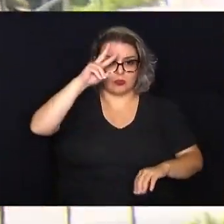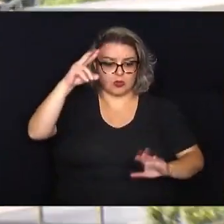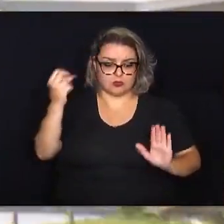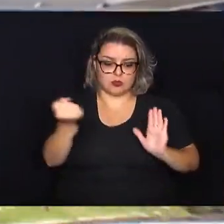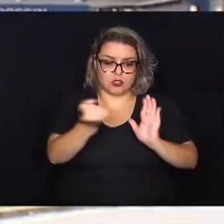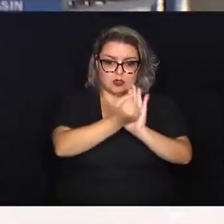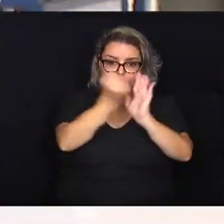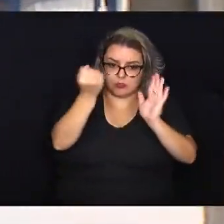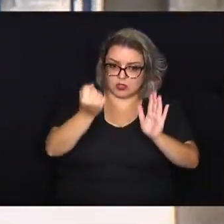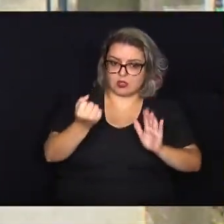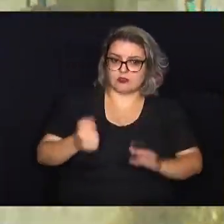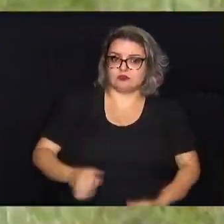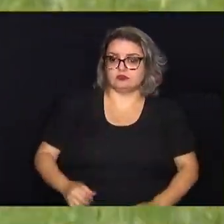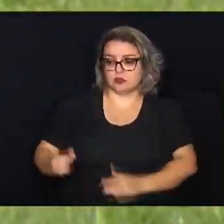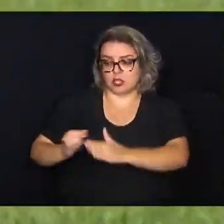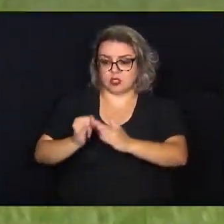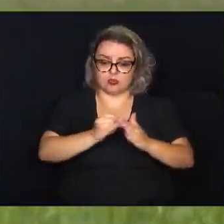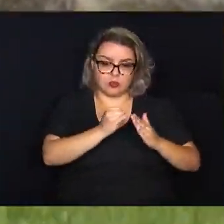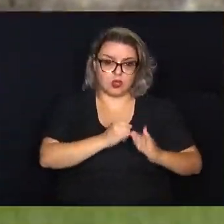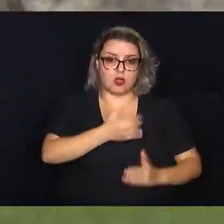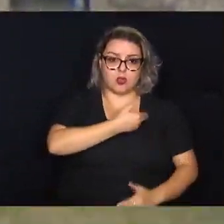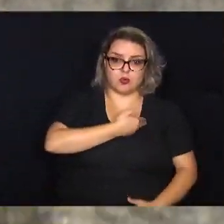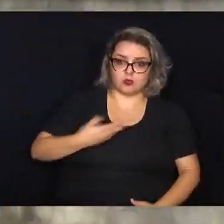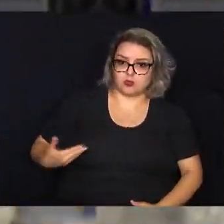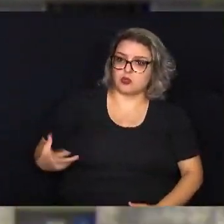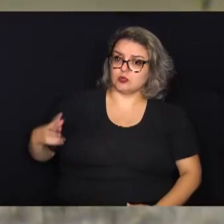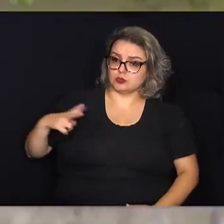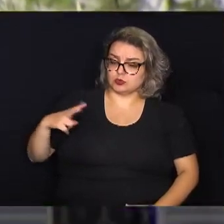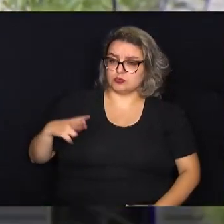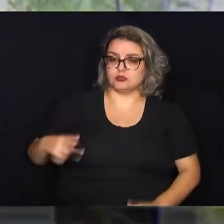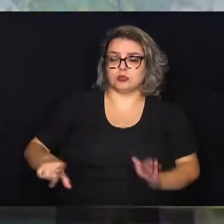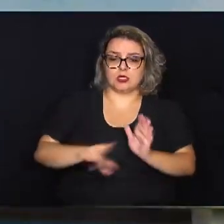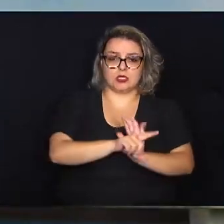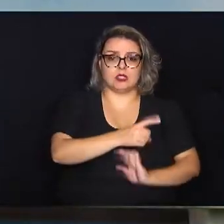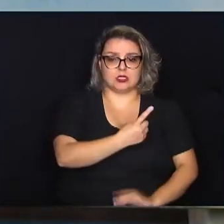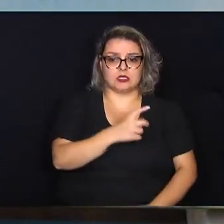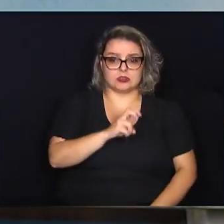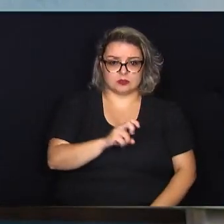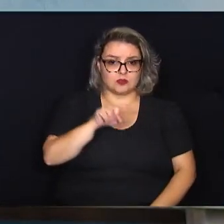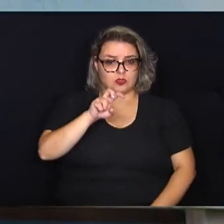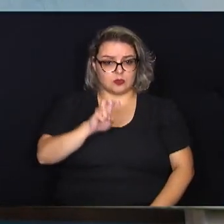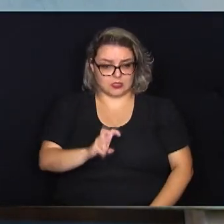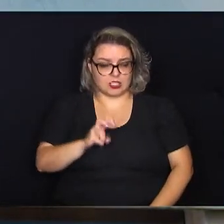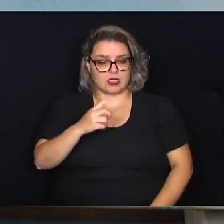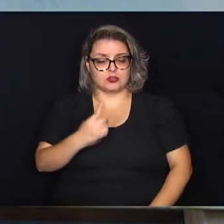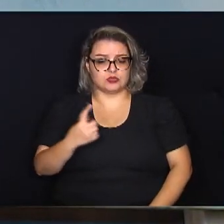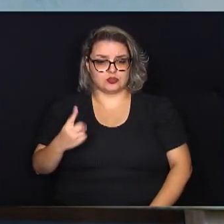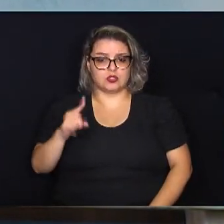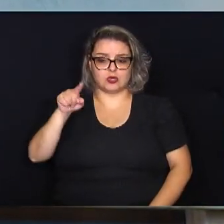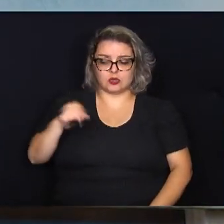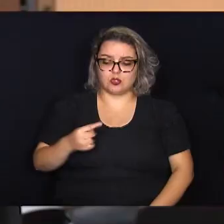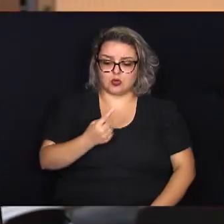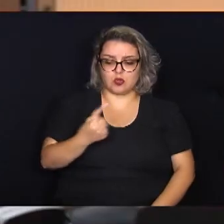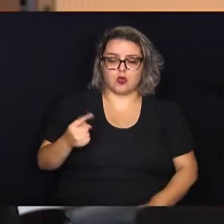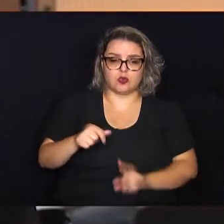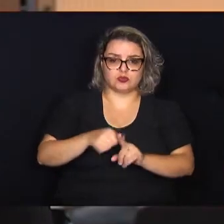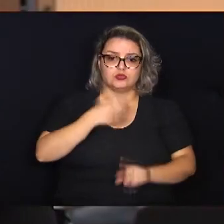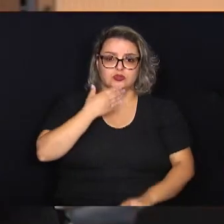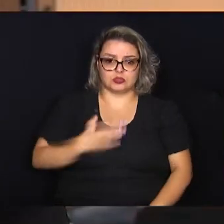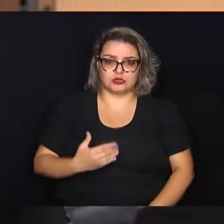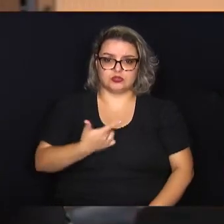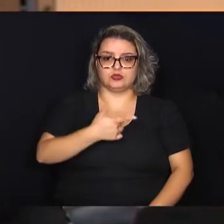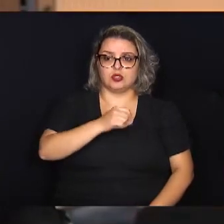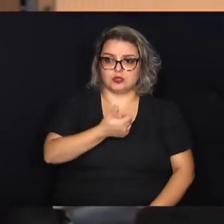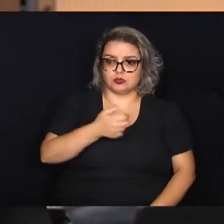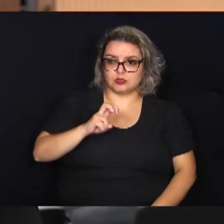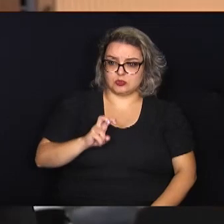público e privado, na forma prevista na Lei 15.511, de 11 de dezembro de 2015. Esse requerimento